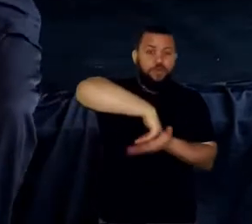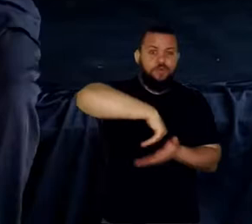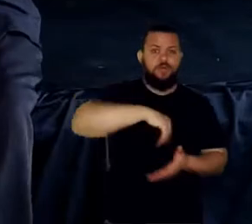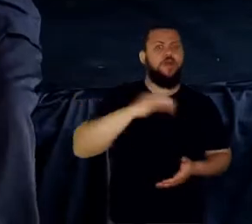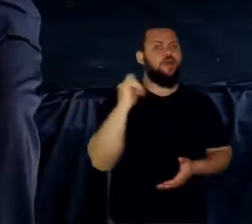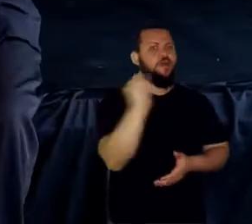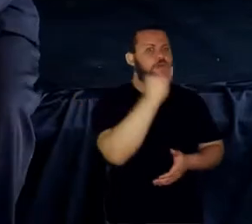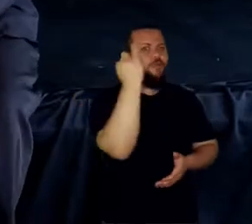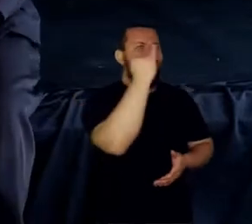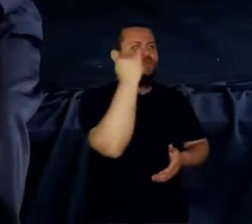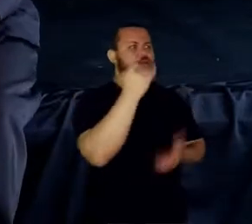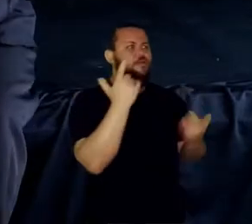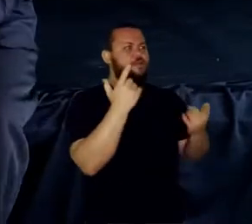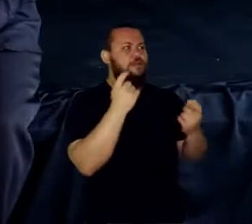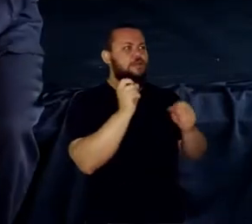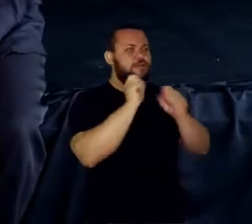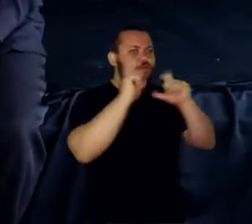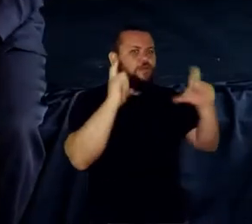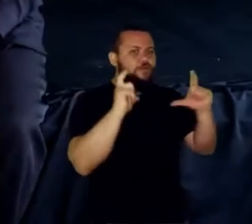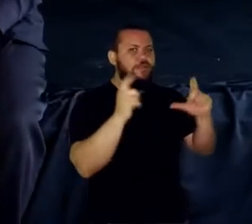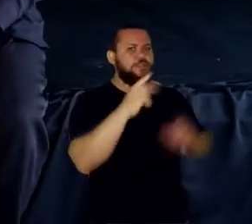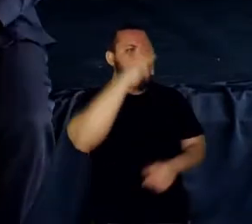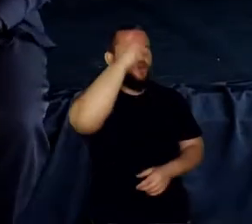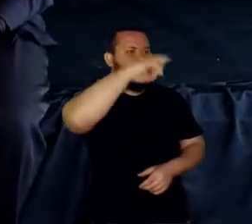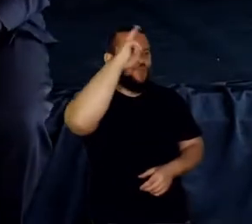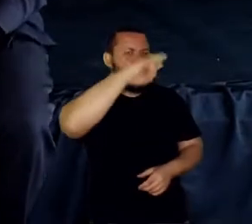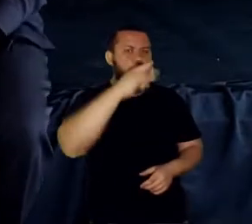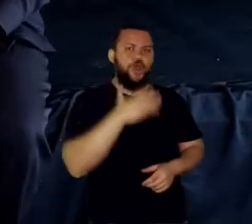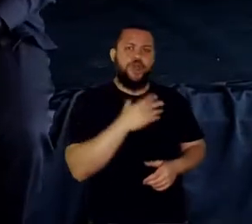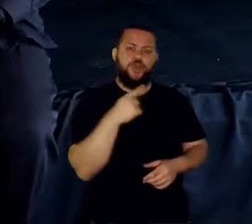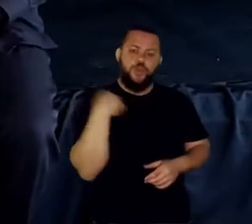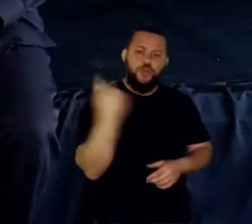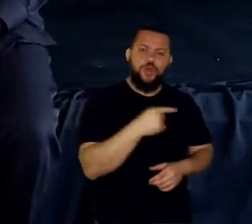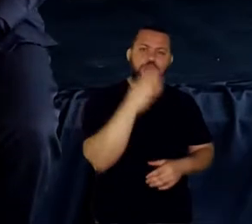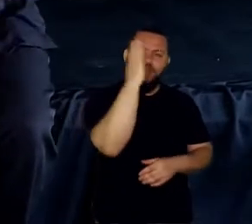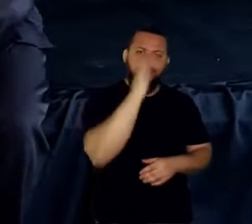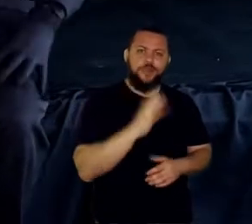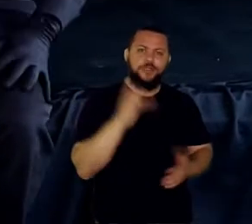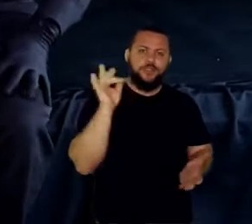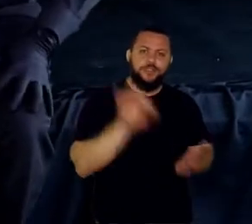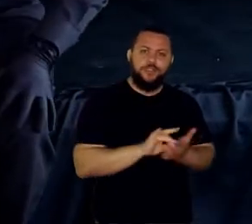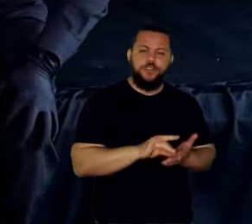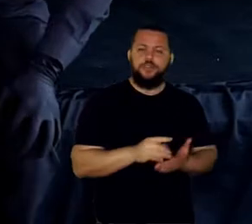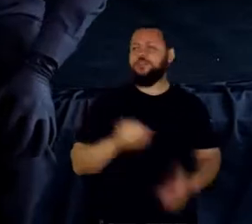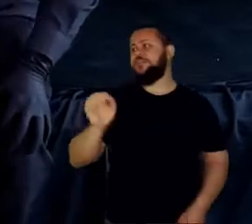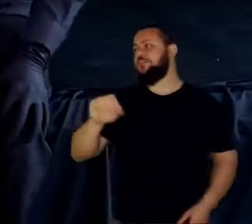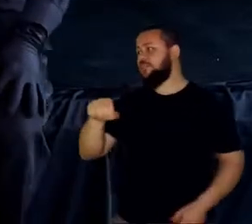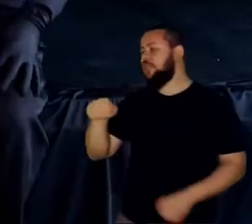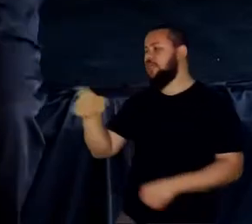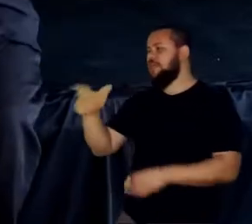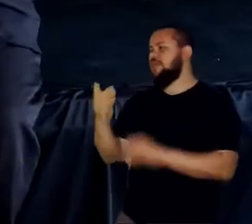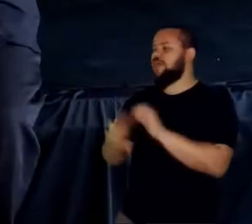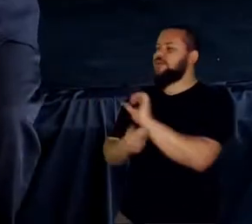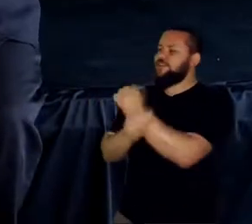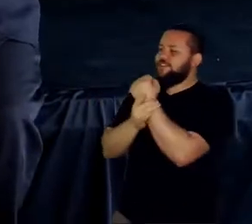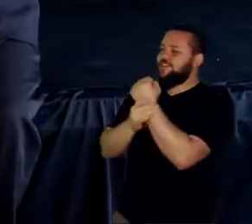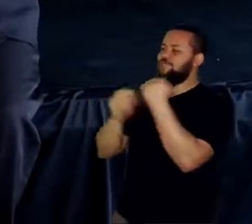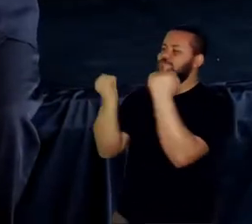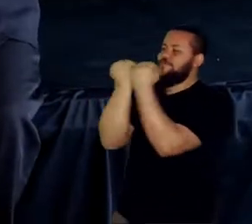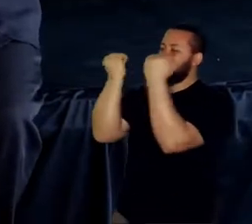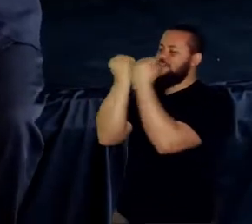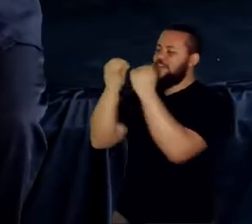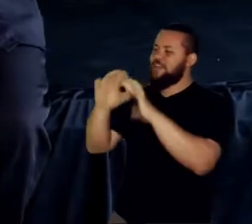preocupação, com a nossa história. Sim, com a nossa história, né? E eles como protetores da natureza. Agora... Ah, meu Deus. Tem lá vem.